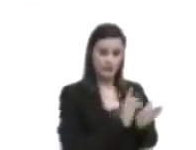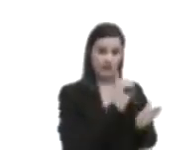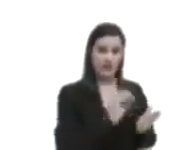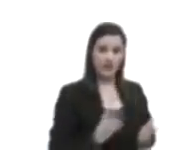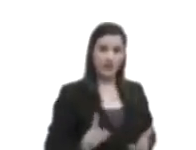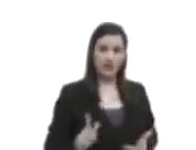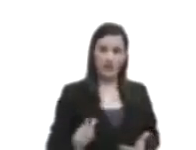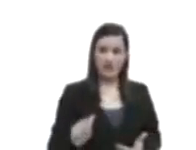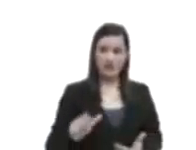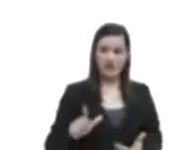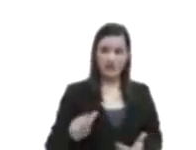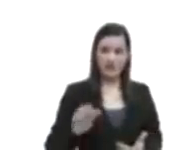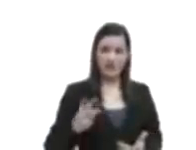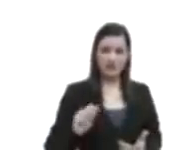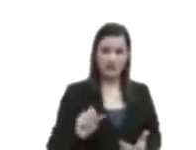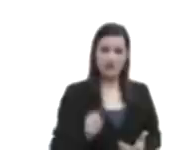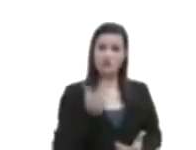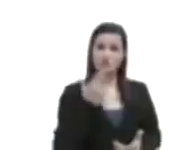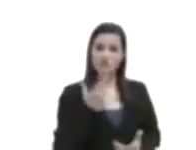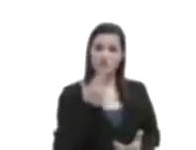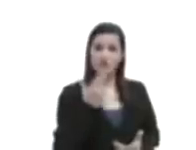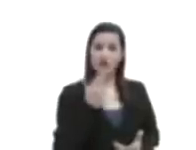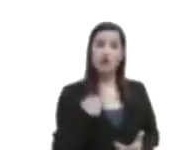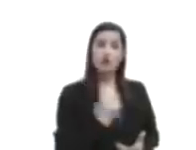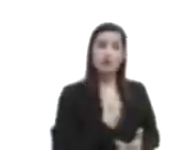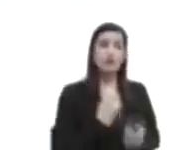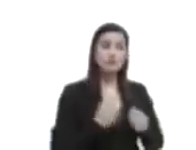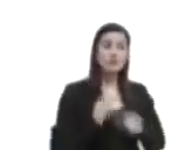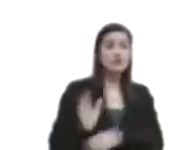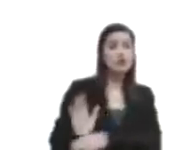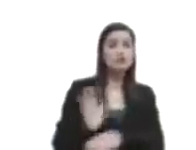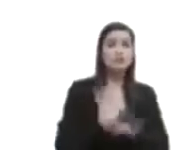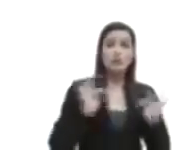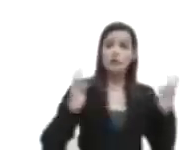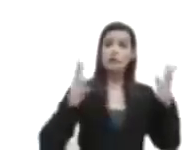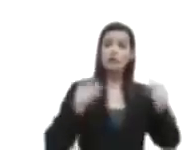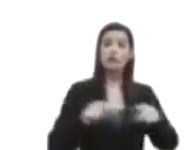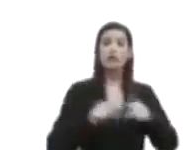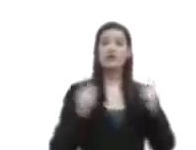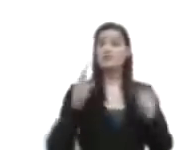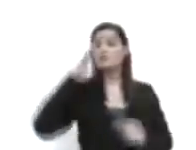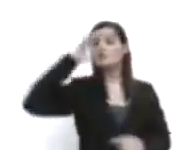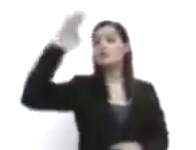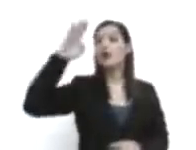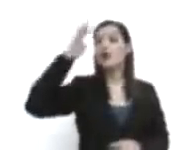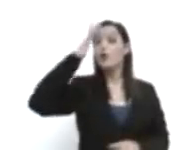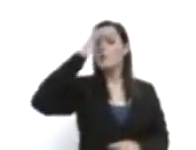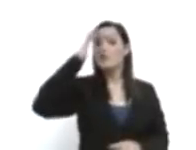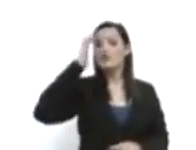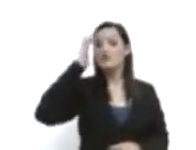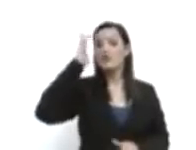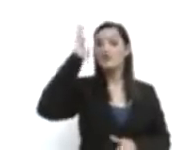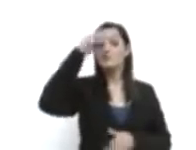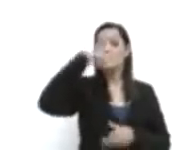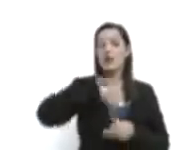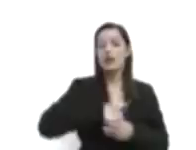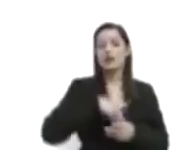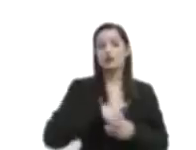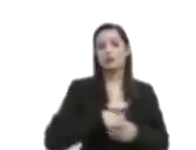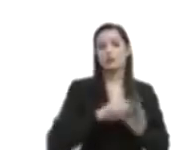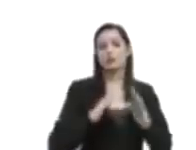mas principalmente aos domésticos, aos da família da fé. Romanos 12:13, compartilhar as necessidades dos